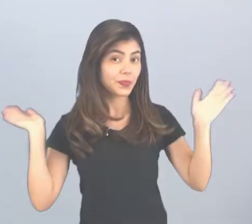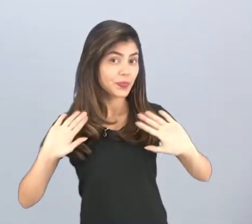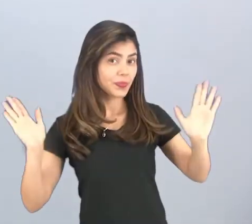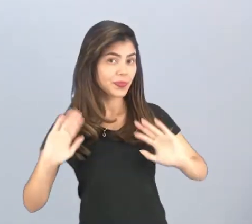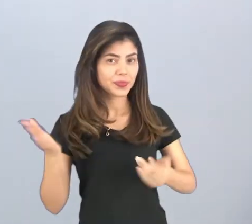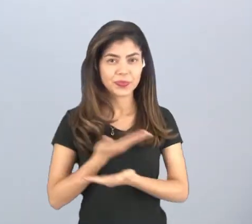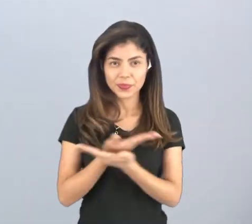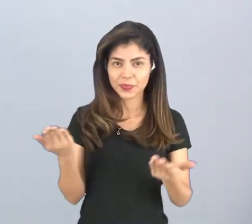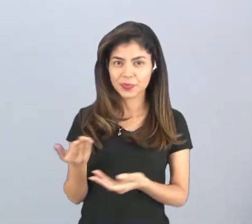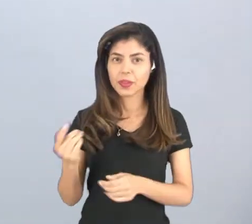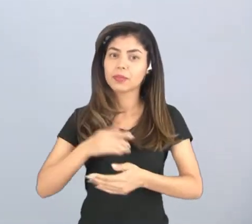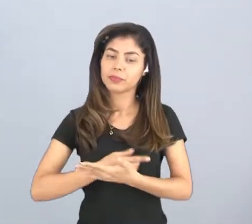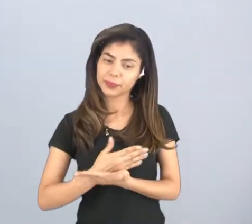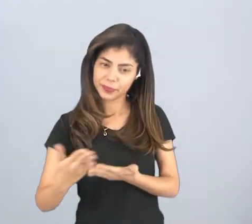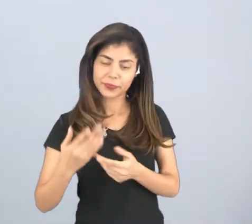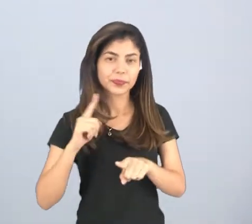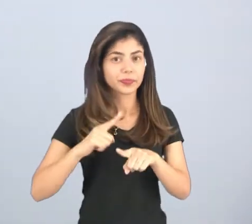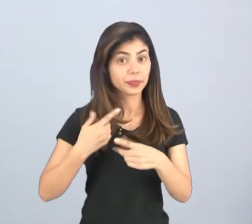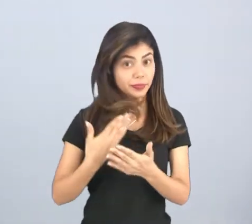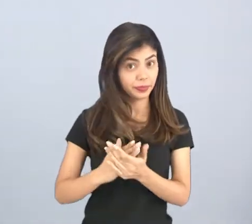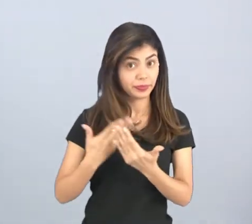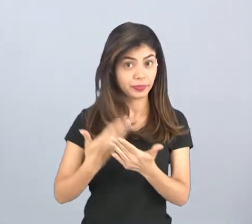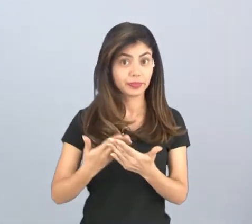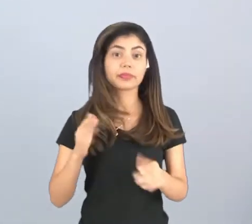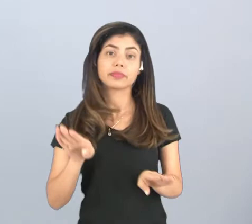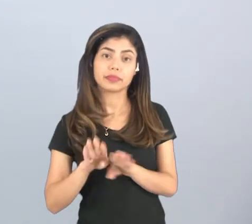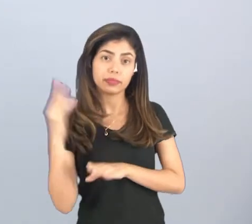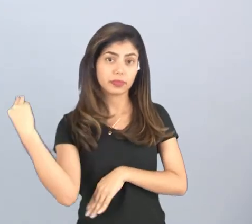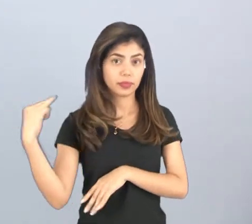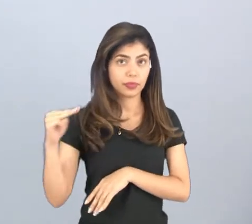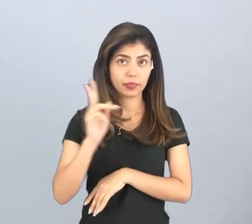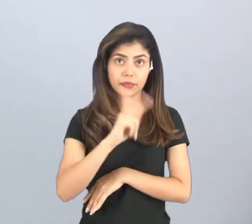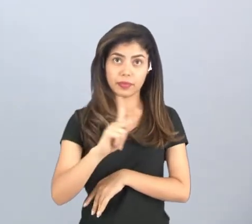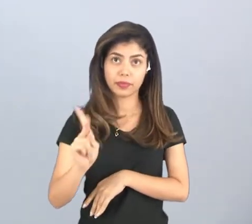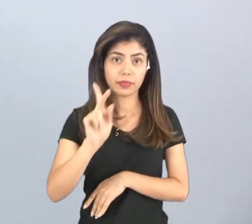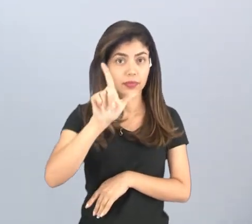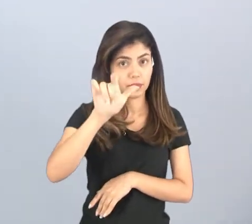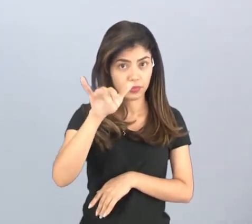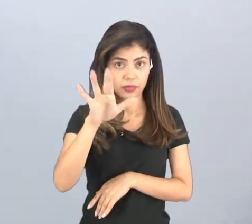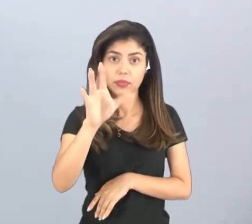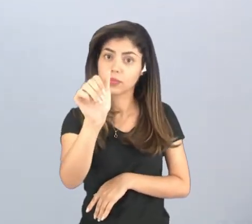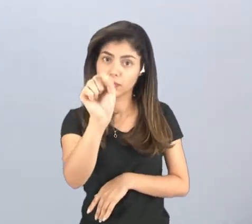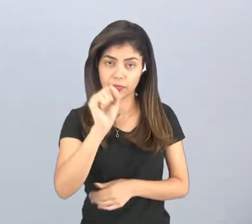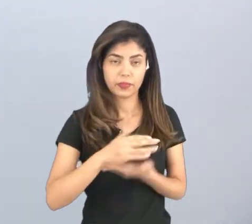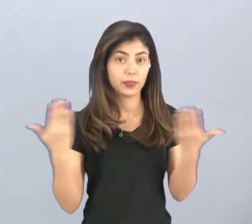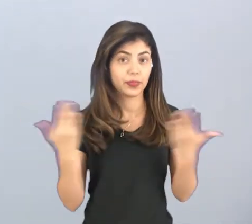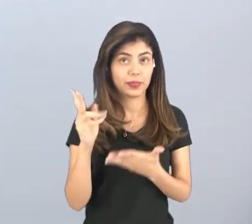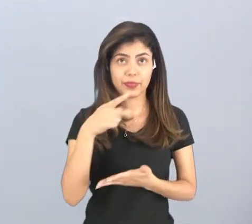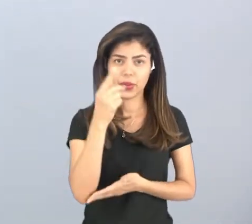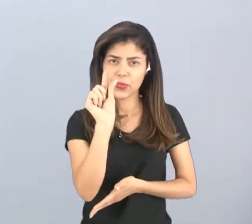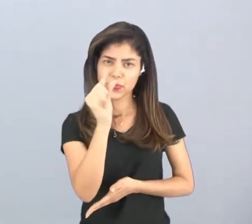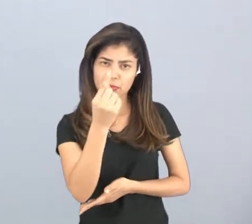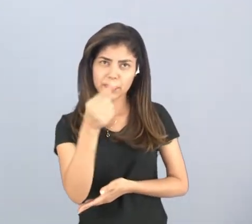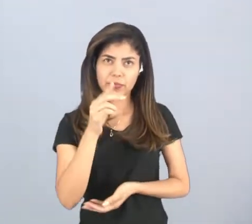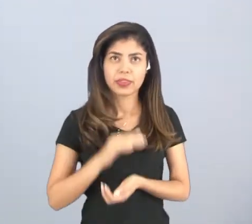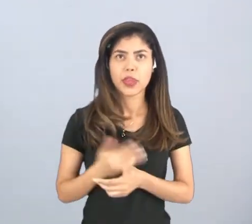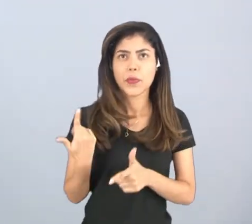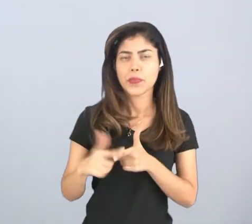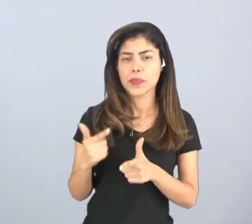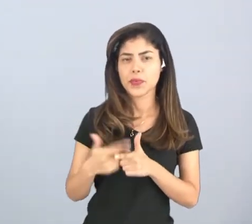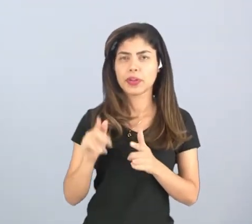o Olá pessoal está começando mais uma aula de matemática sou professor Lucas E hoje nós vamos falar de algumas situações